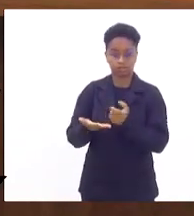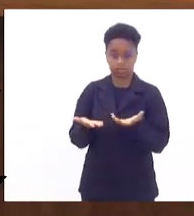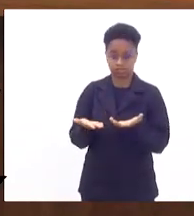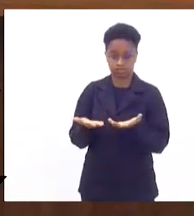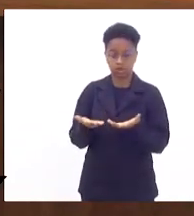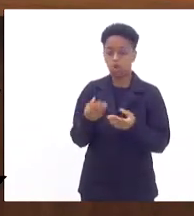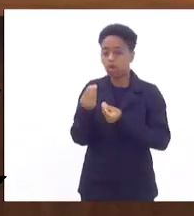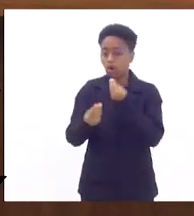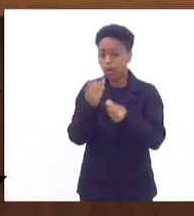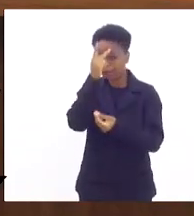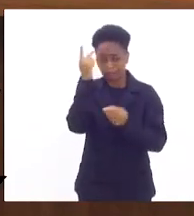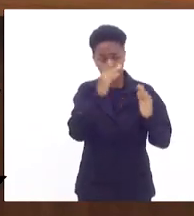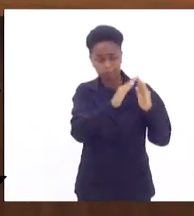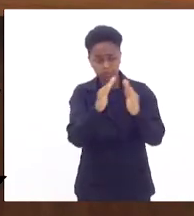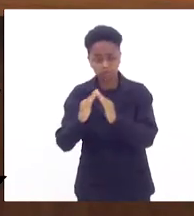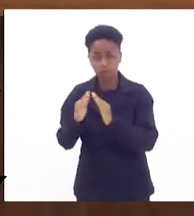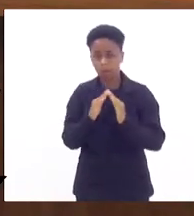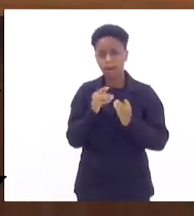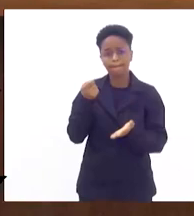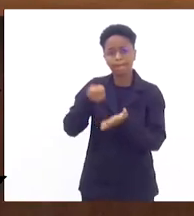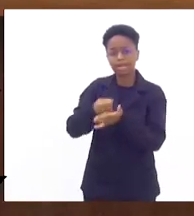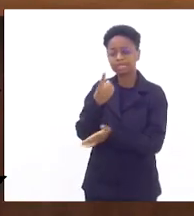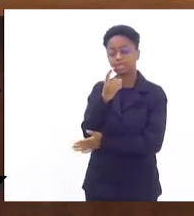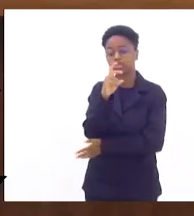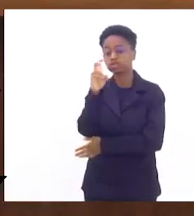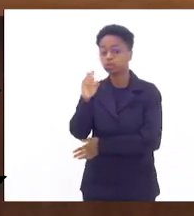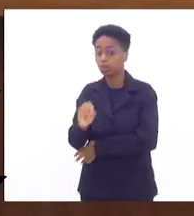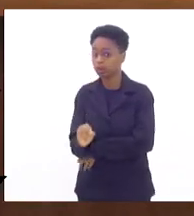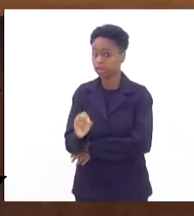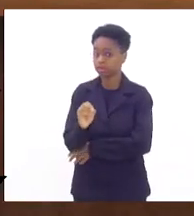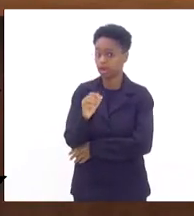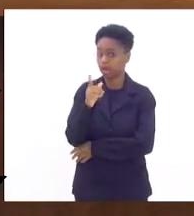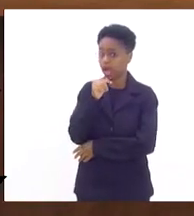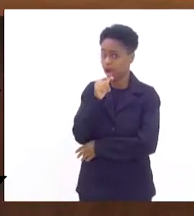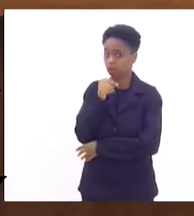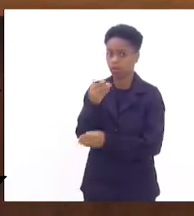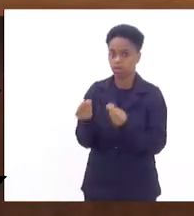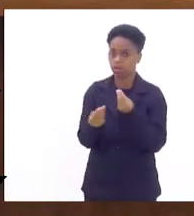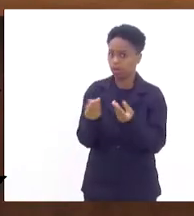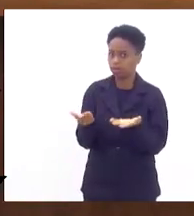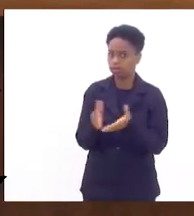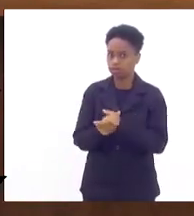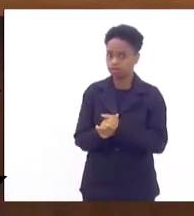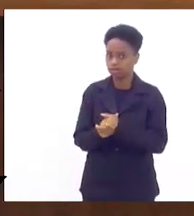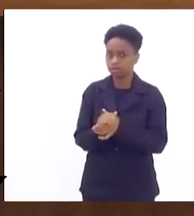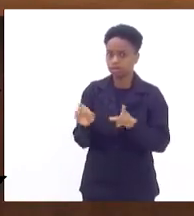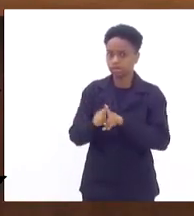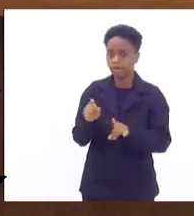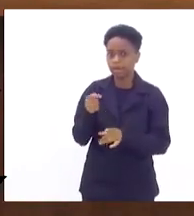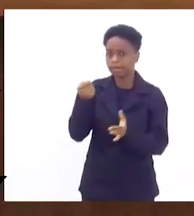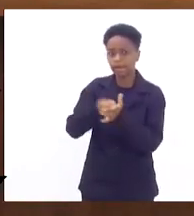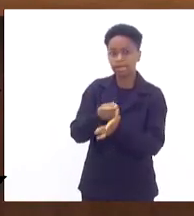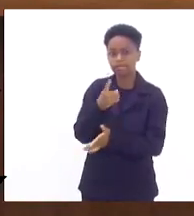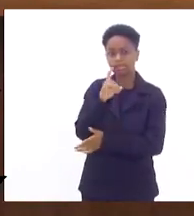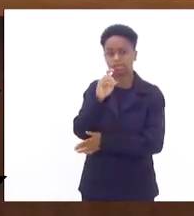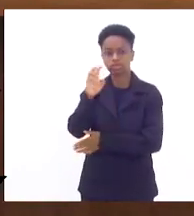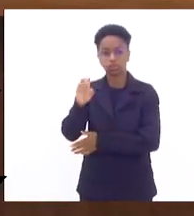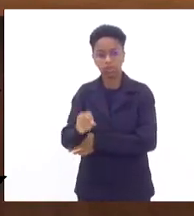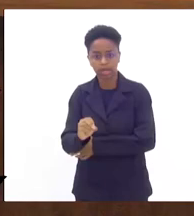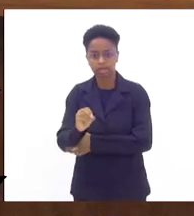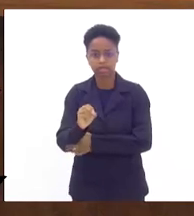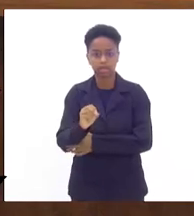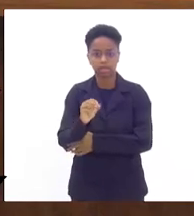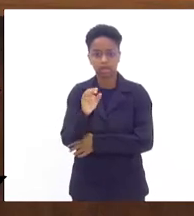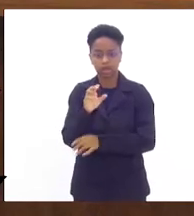que o morador paga R$150 de consumo de água, deputada Lucinha, e vai pagar R$150 de consumo